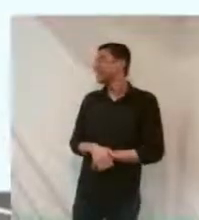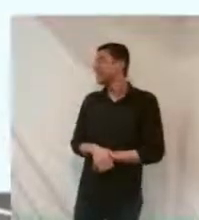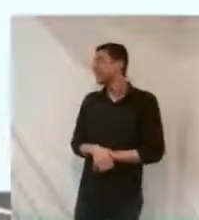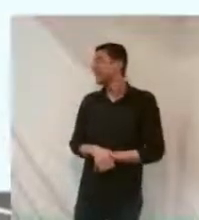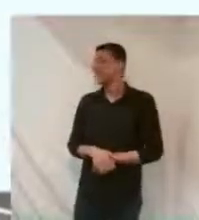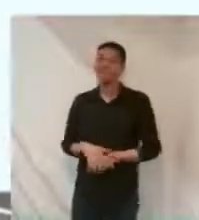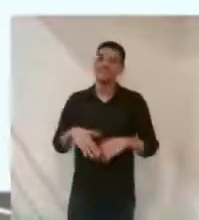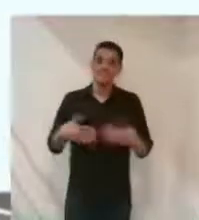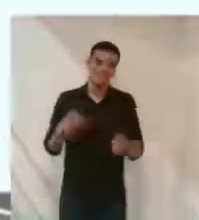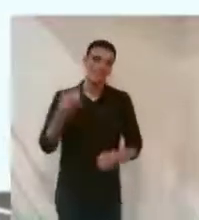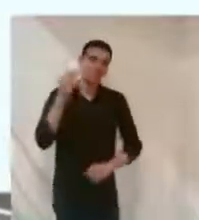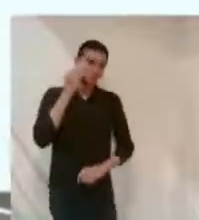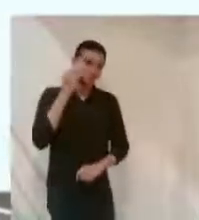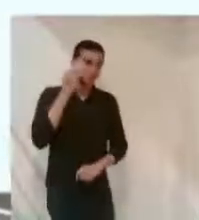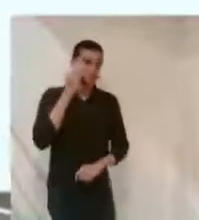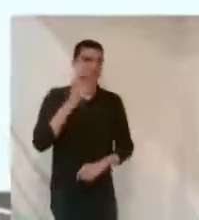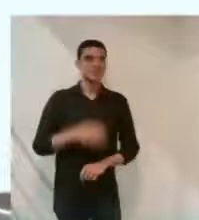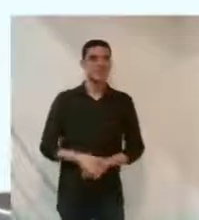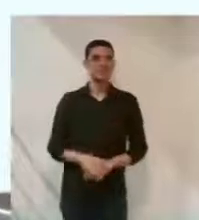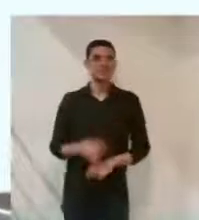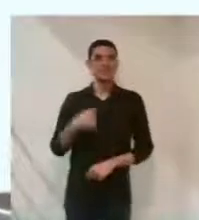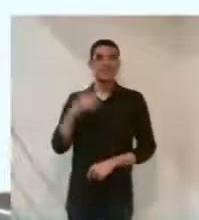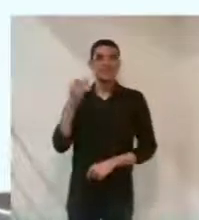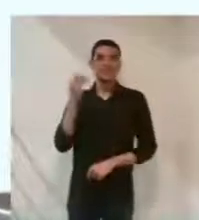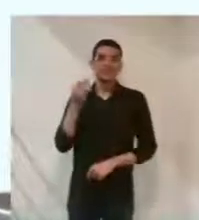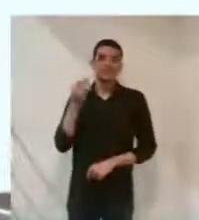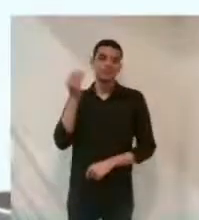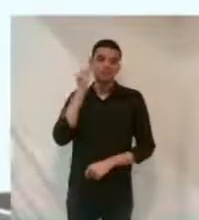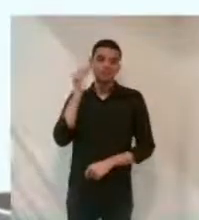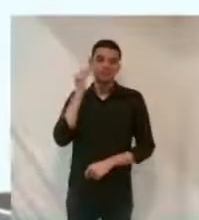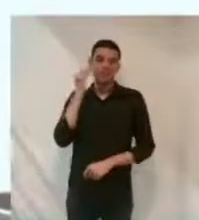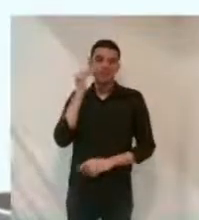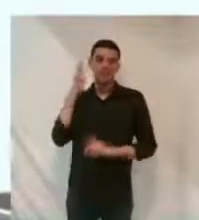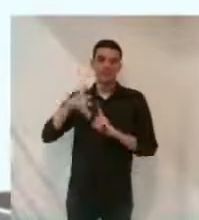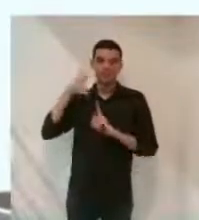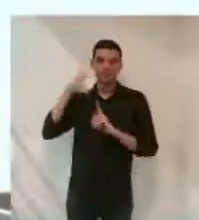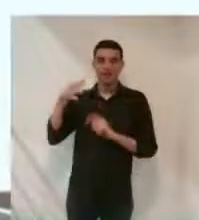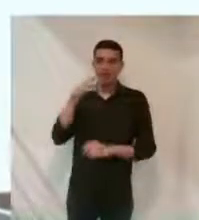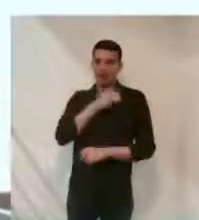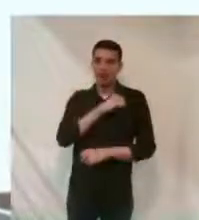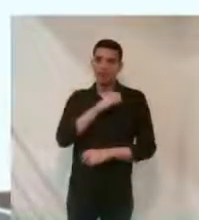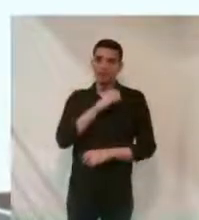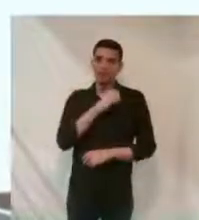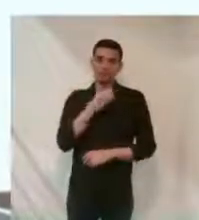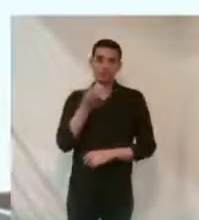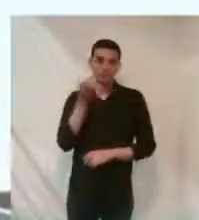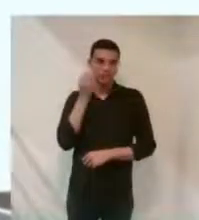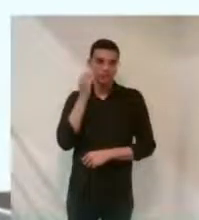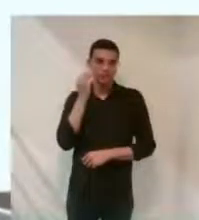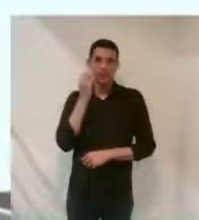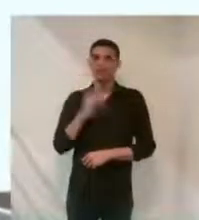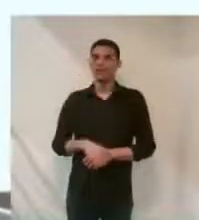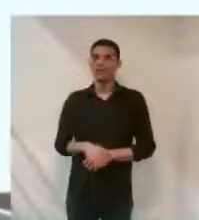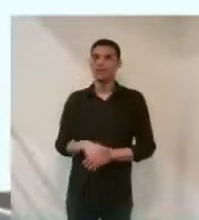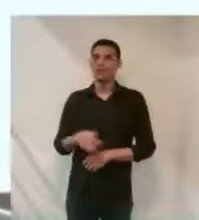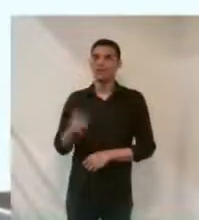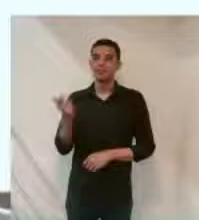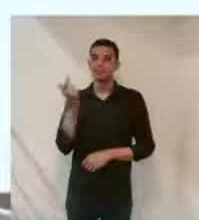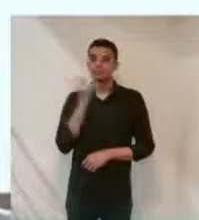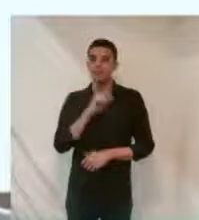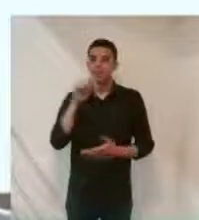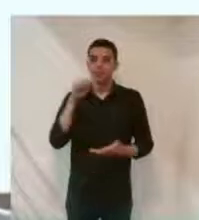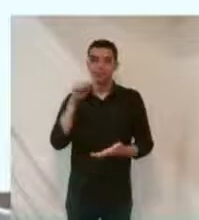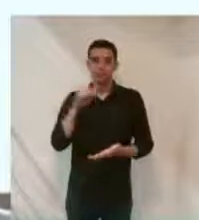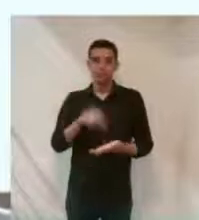Gente, então vamos lá. Eu fiz o teste para locutor mesmo de corrida, então vou tentar aqui. Vou só esperar para largar o cronômetro